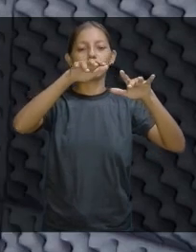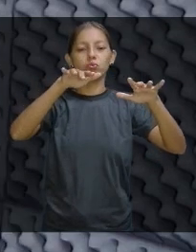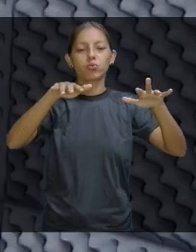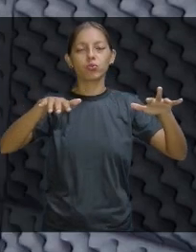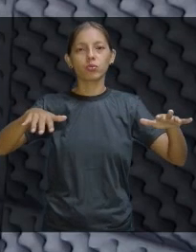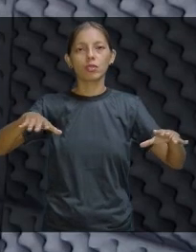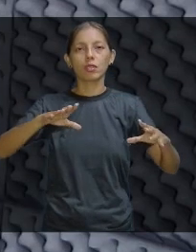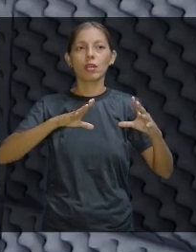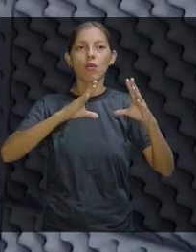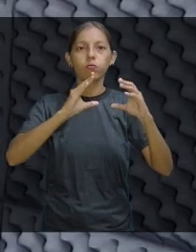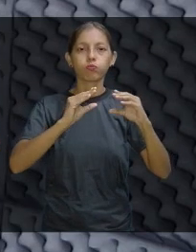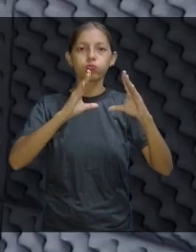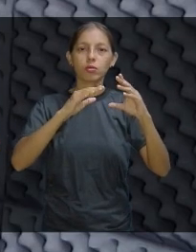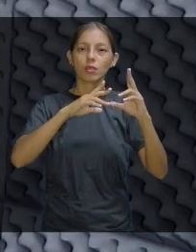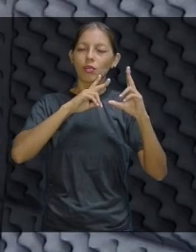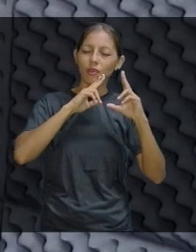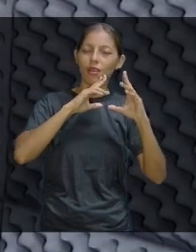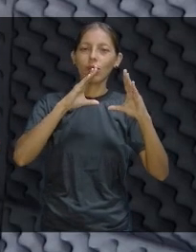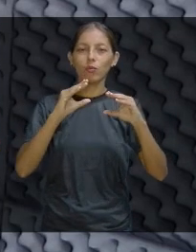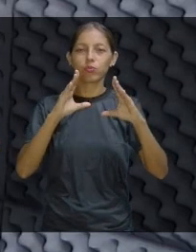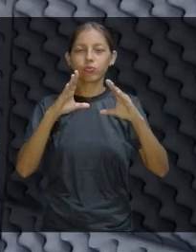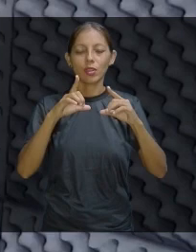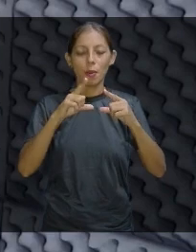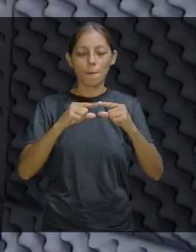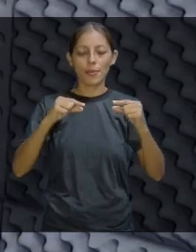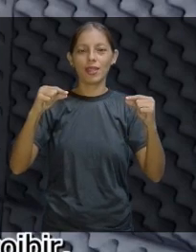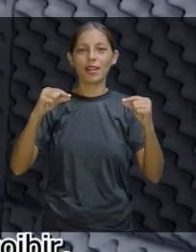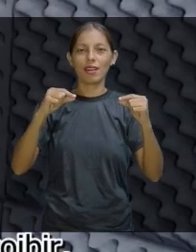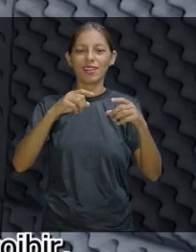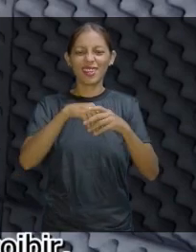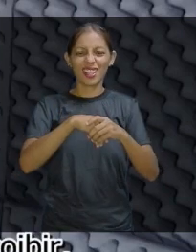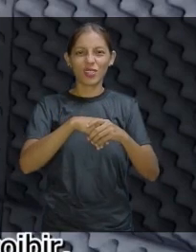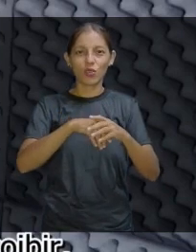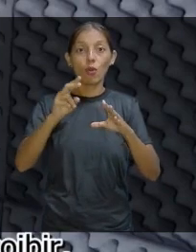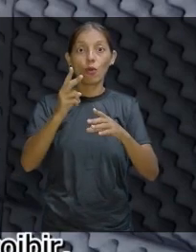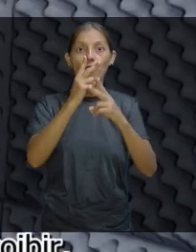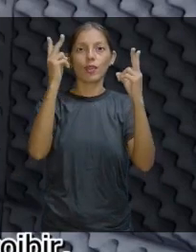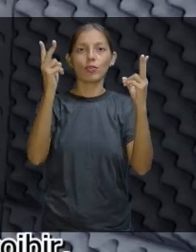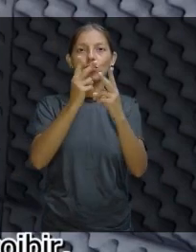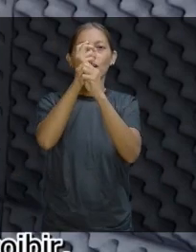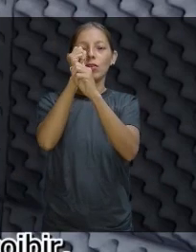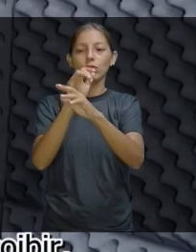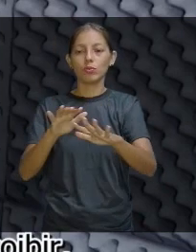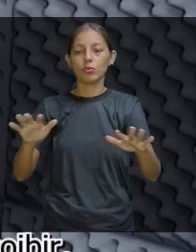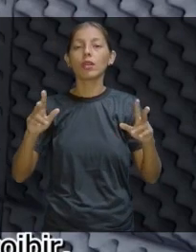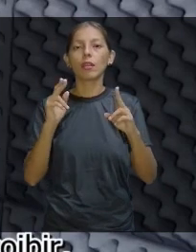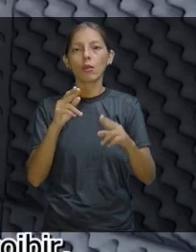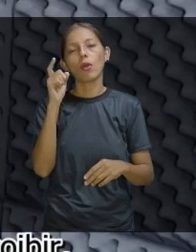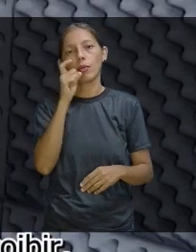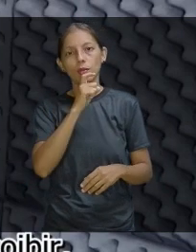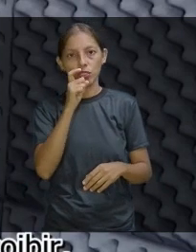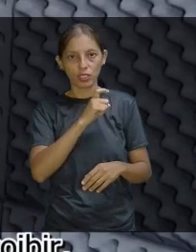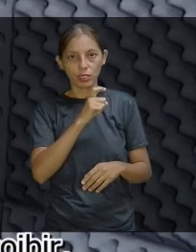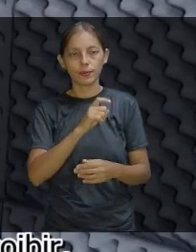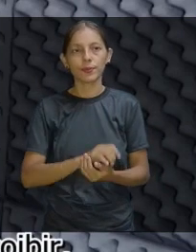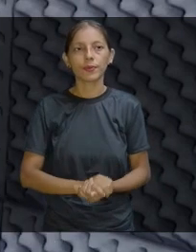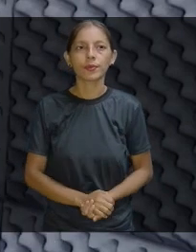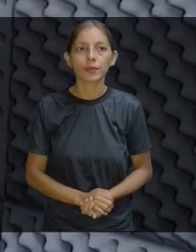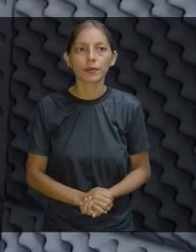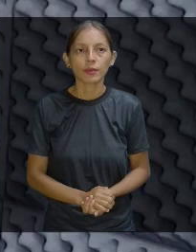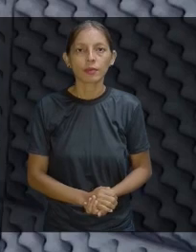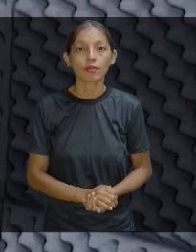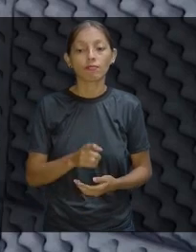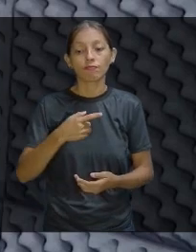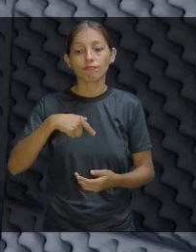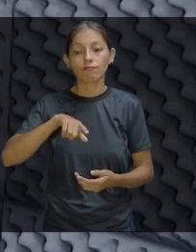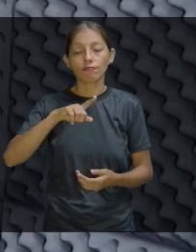pegar uma pena por pena. O estrago já está feito. Então, a nossa missão na Justiça Eleitoral é tentar coibir, impedir que essa